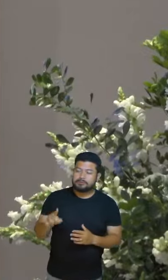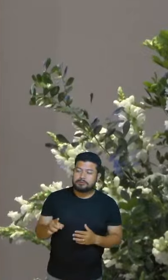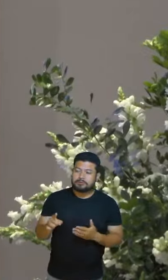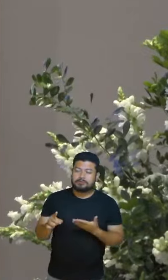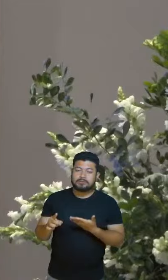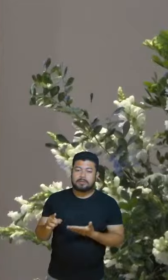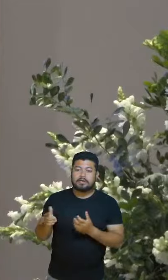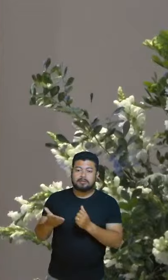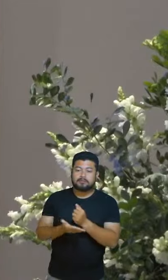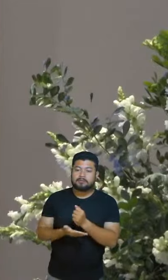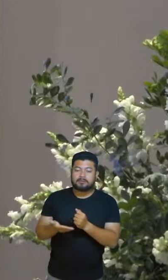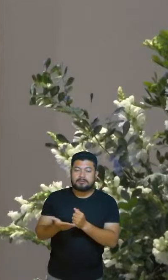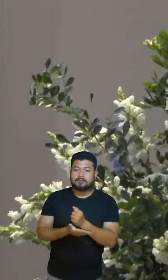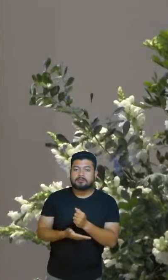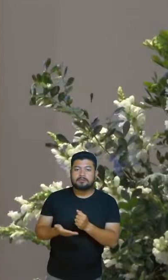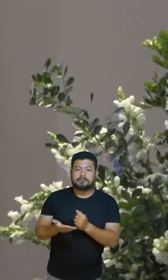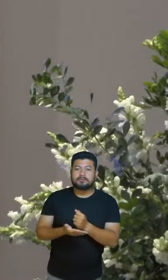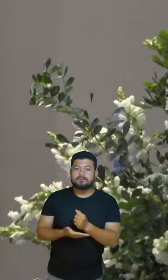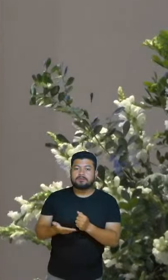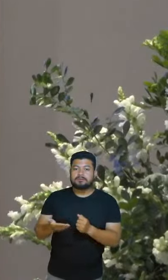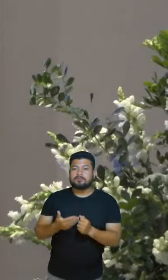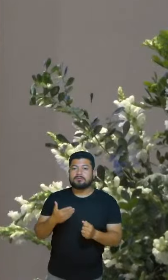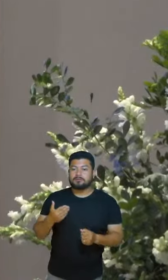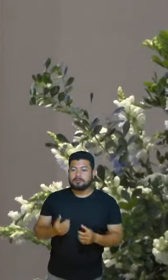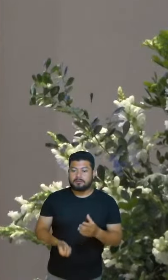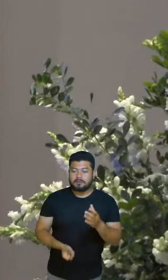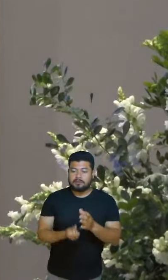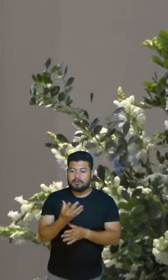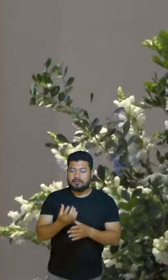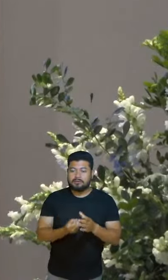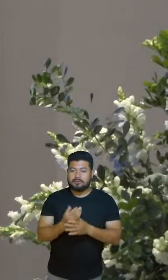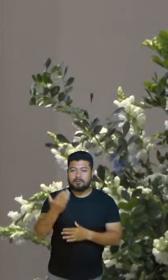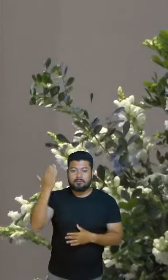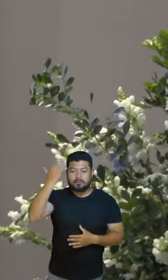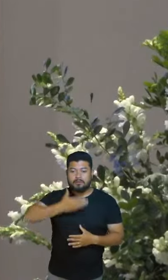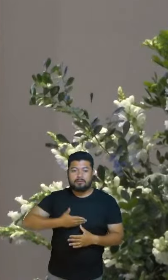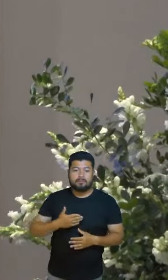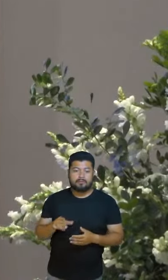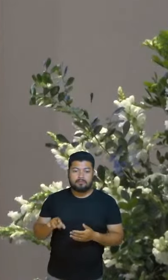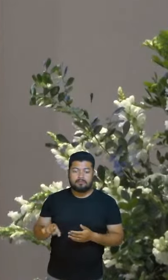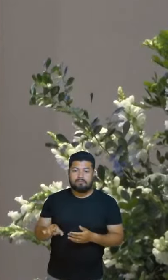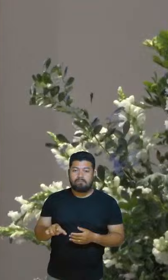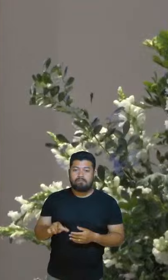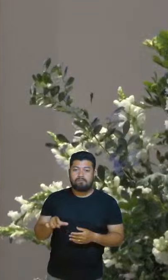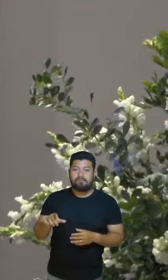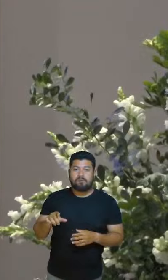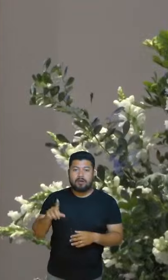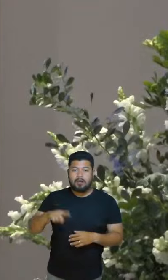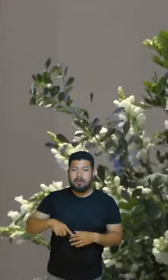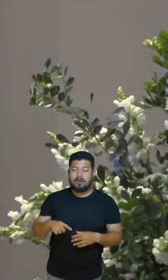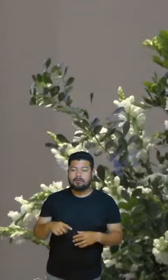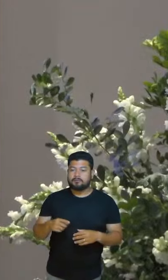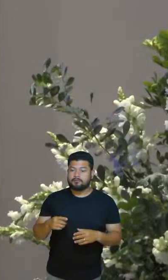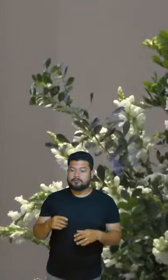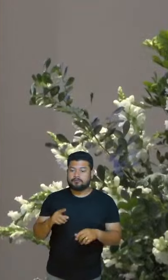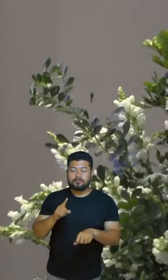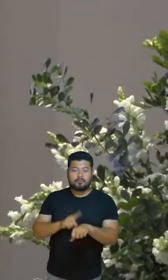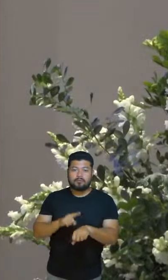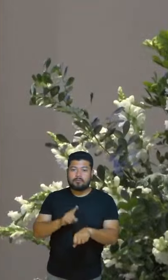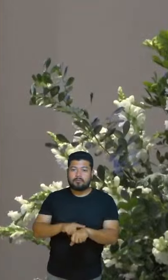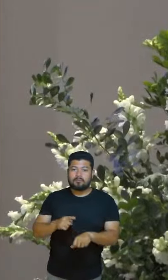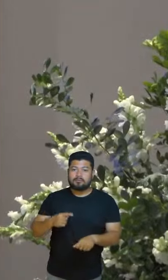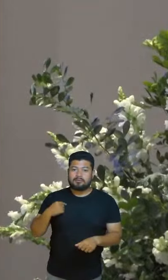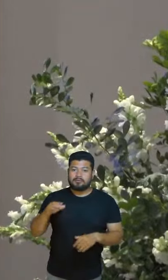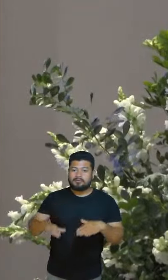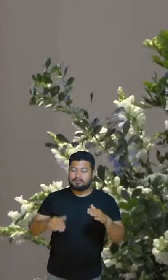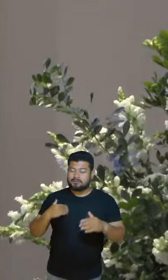fundamental à produção da prova que é um momento que nós temos uma certa resistência tanto o juiz quanto o